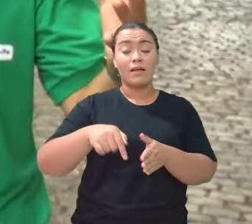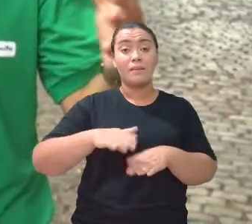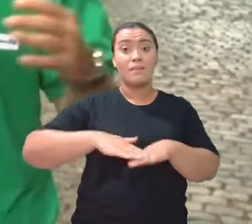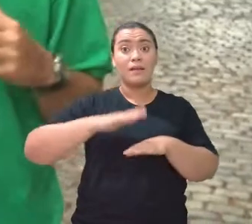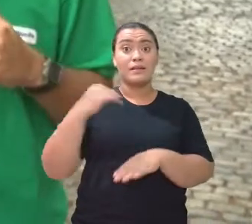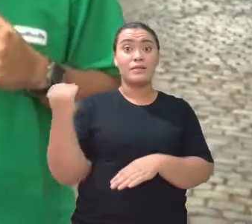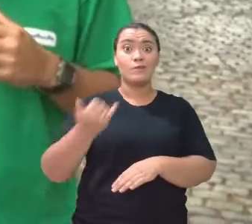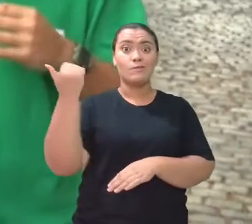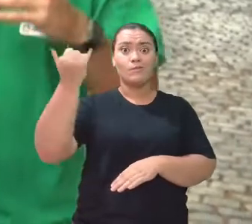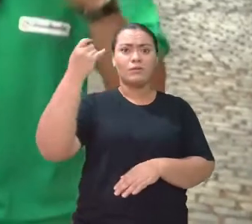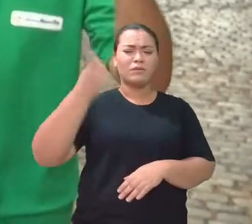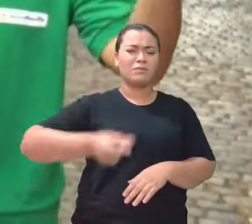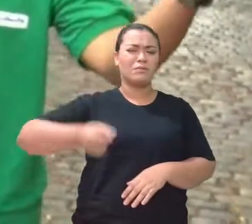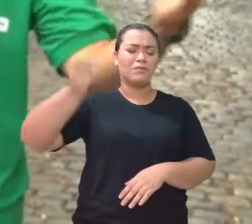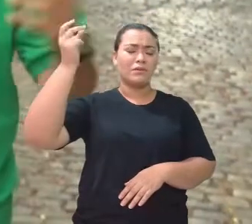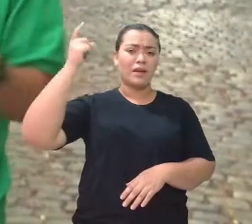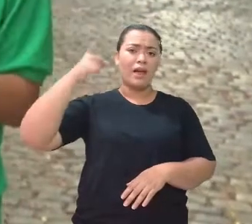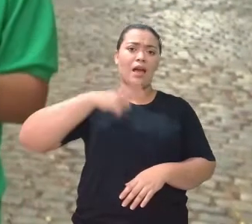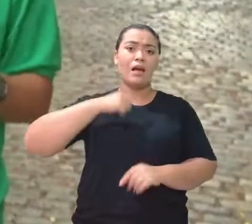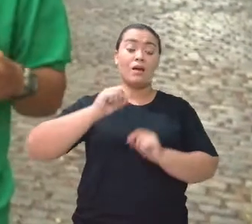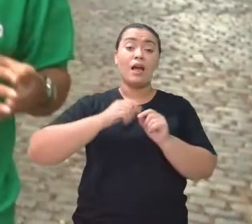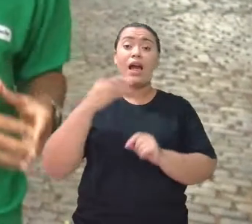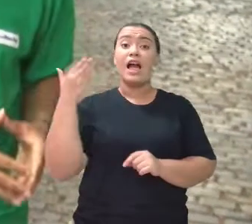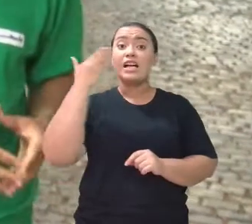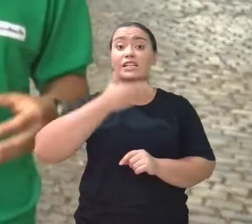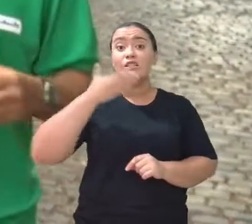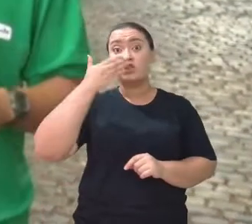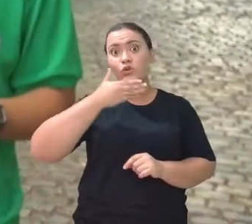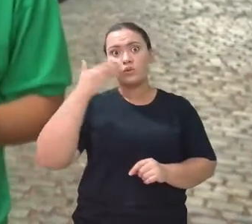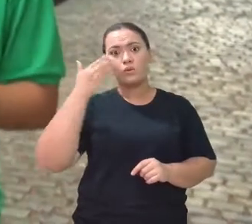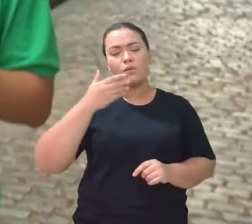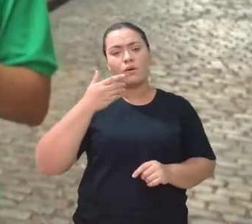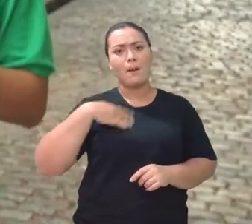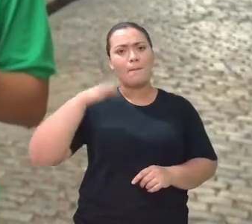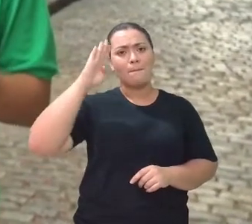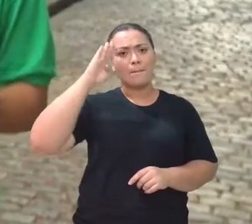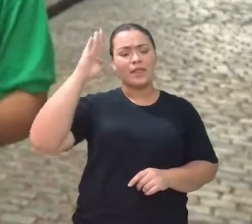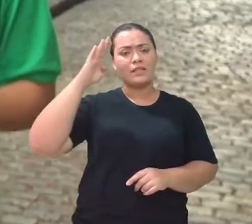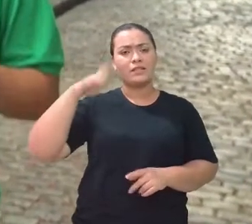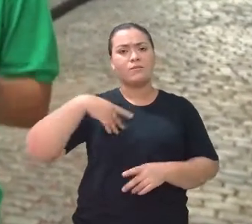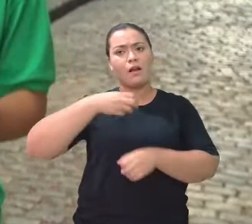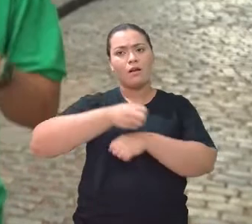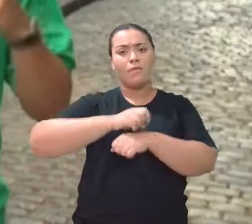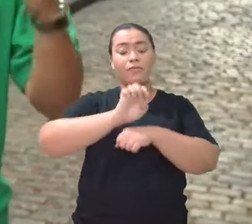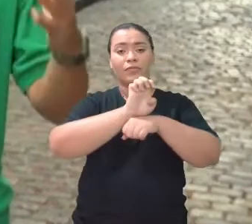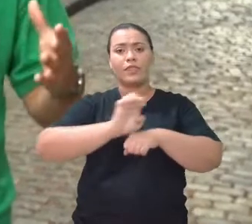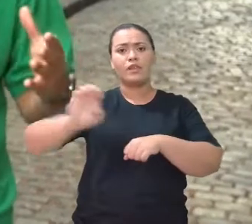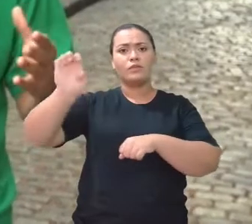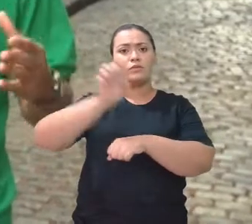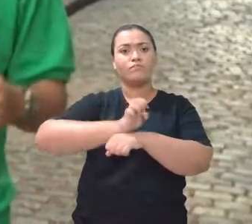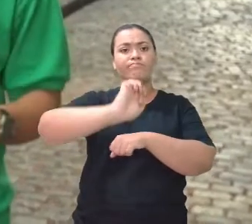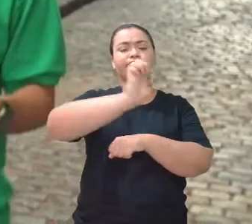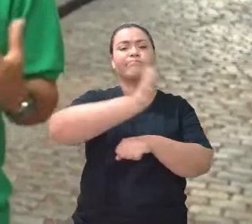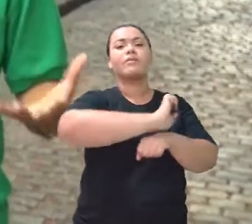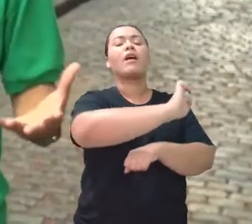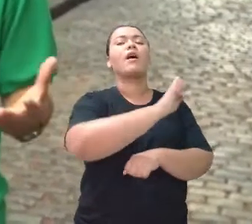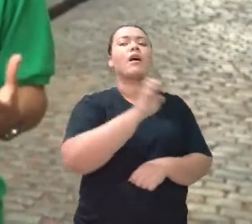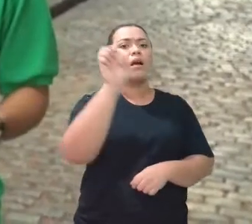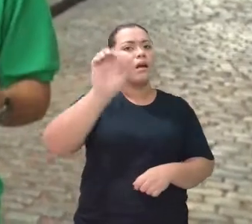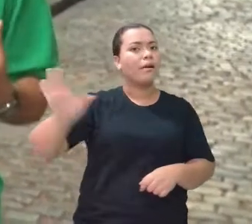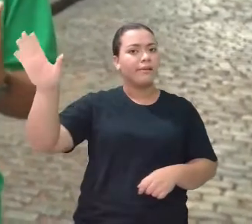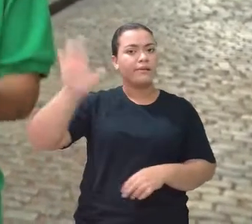período da açúcar, né? No período em que o açúcar era o principal produto que saía daqui dos nossos portos para a Europa. E o